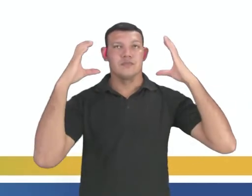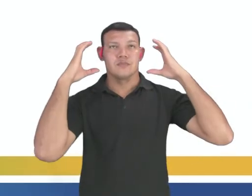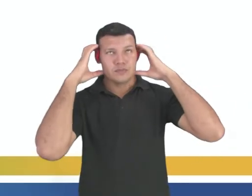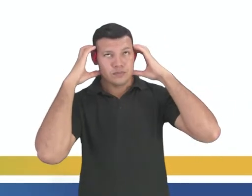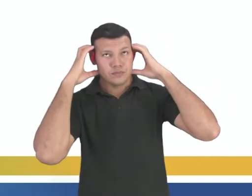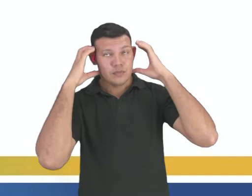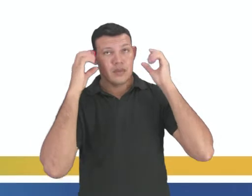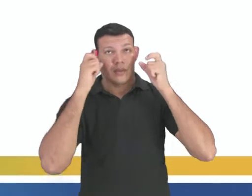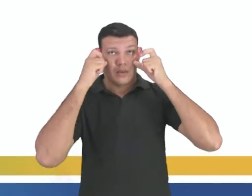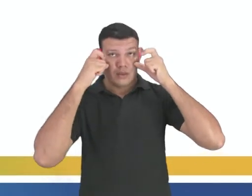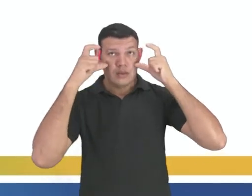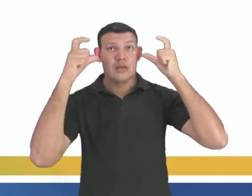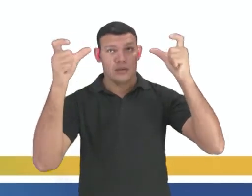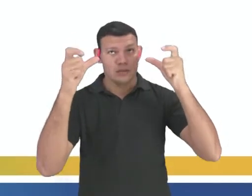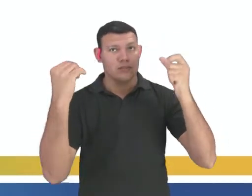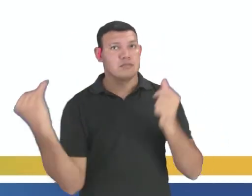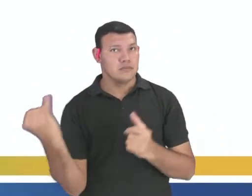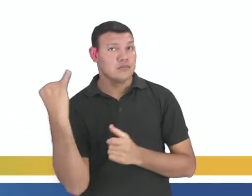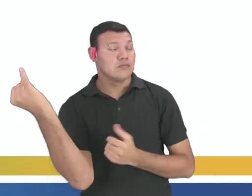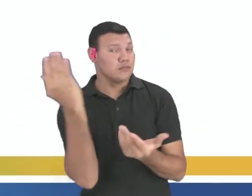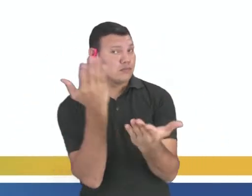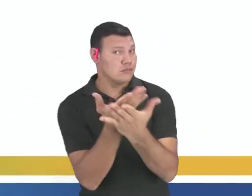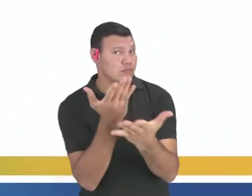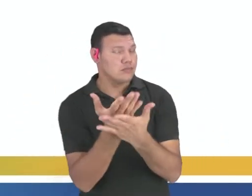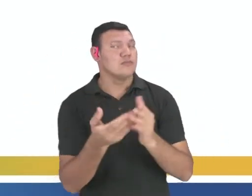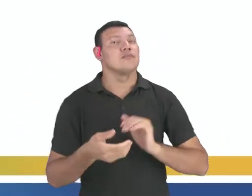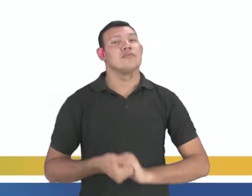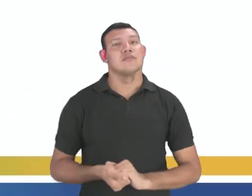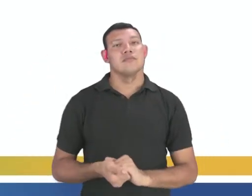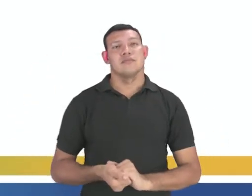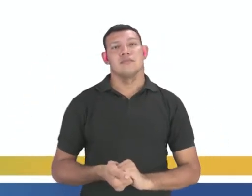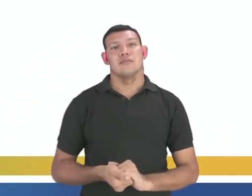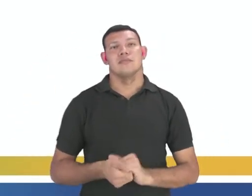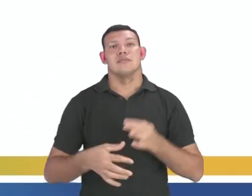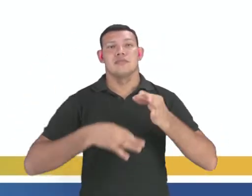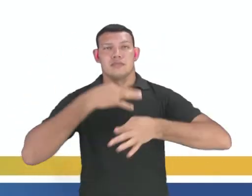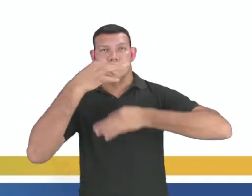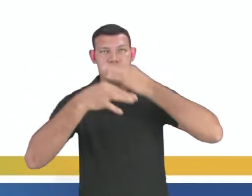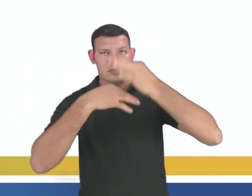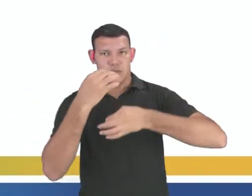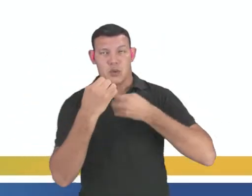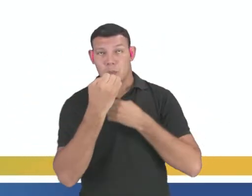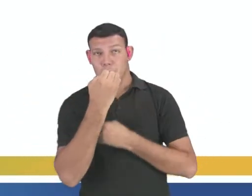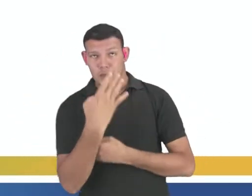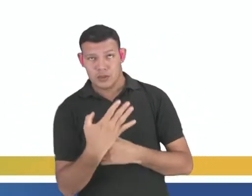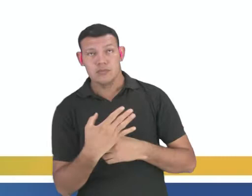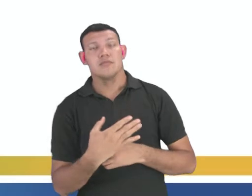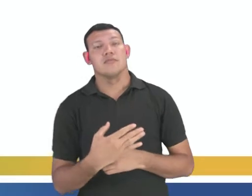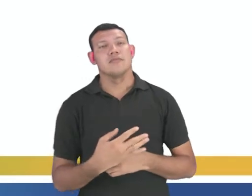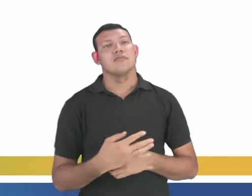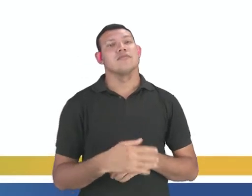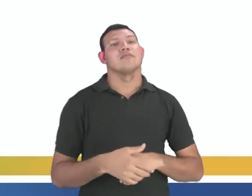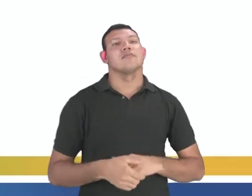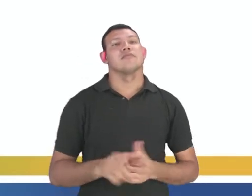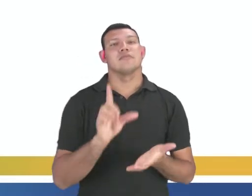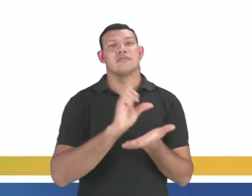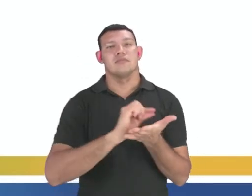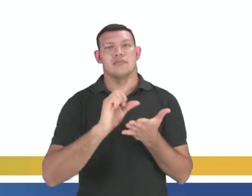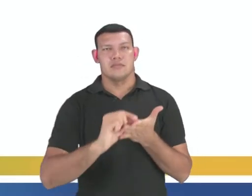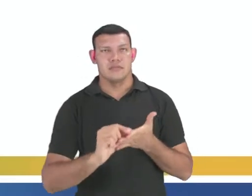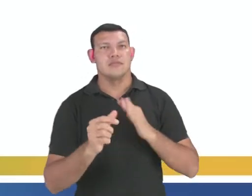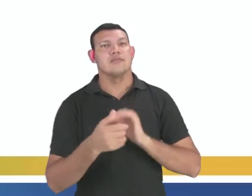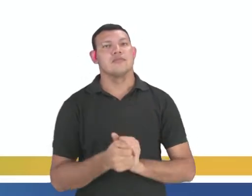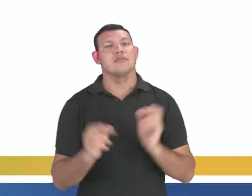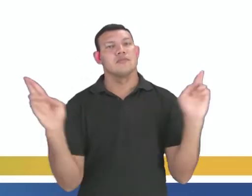Muita atenção para uma coisa importante da aula de hoje. Para ter bons argumentos em um artigo de opinião, o autor pode fazer